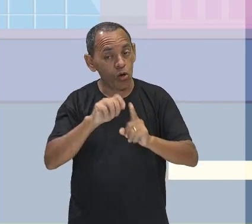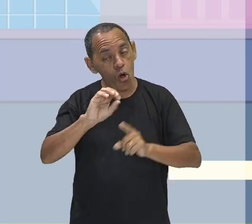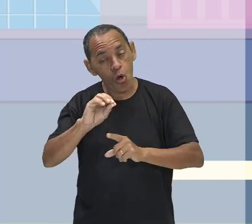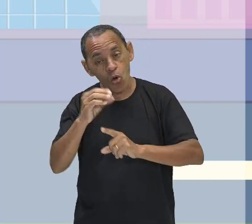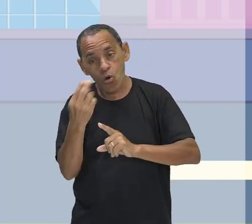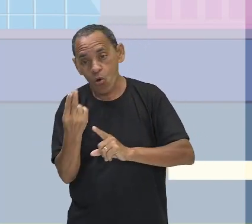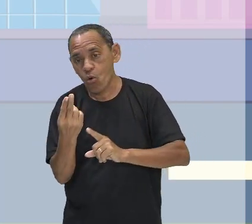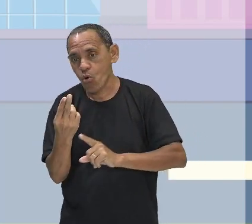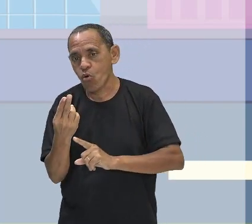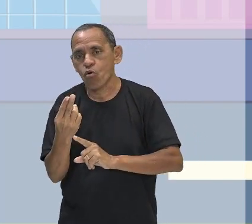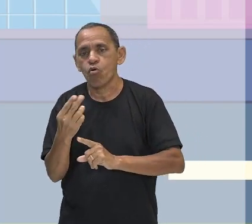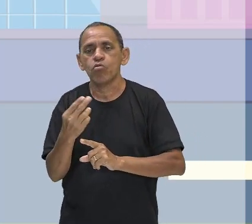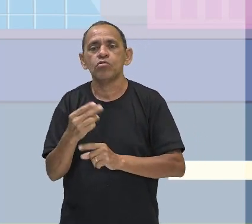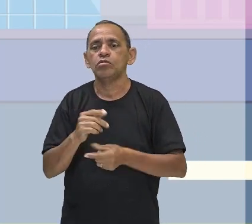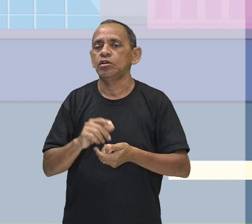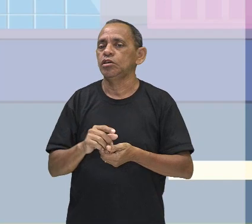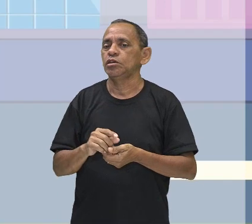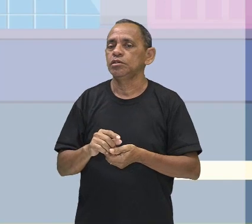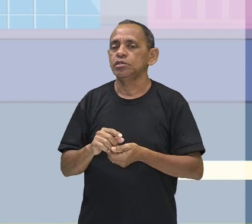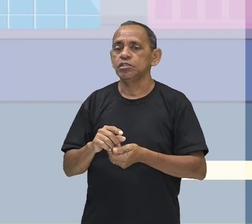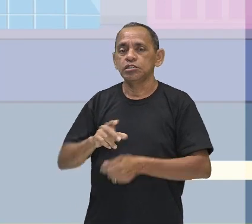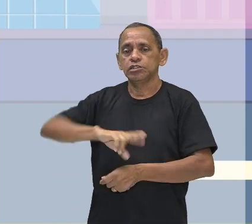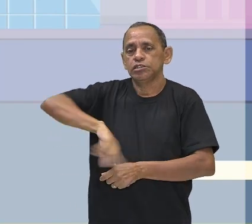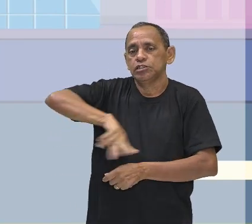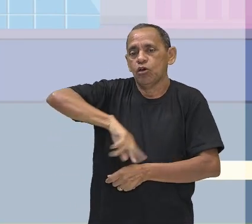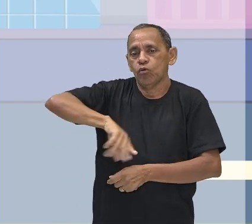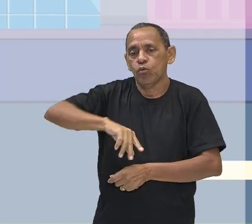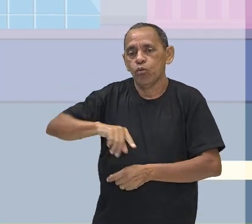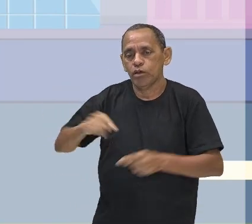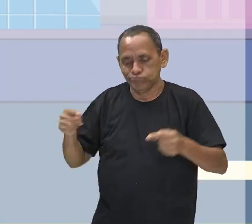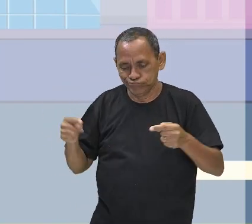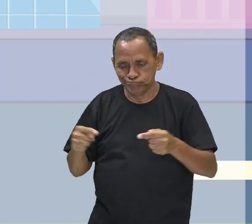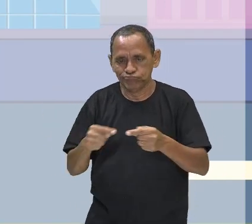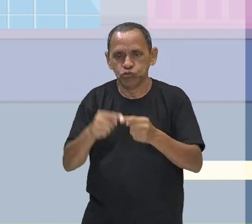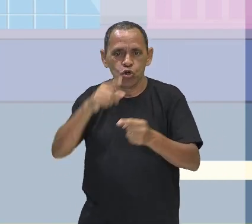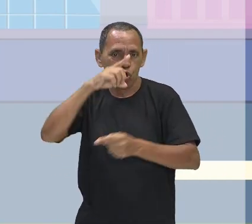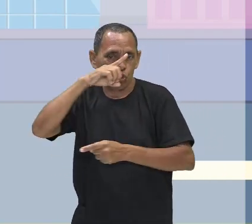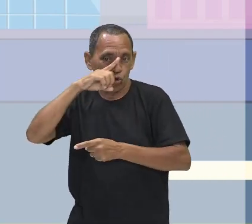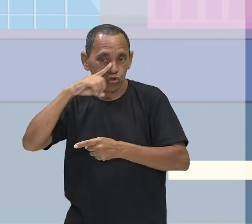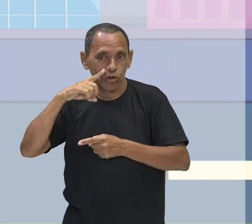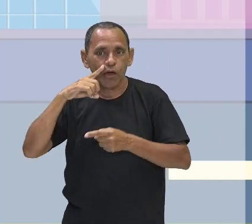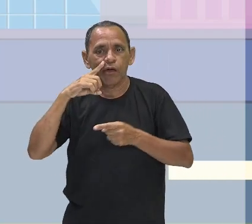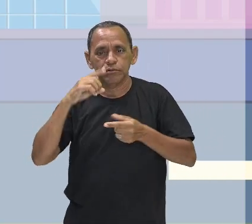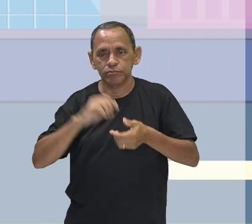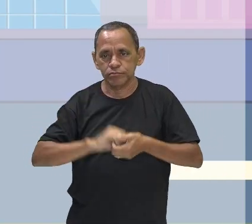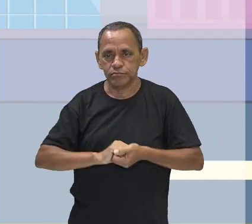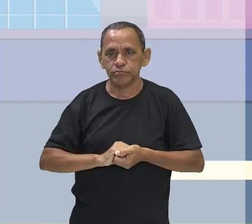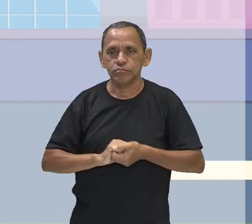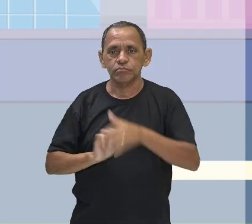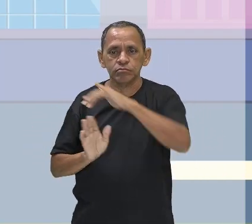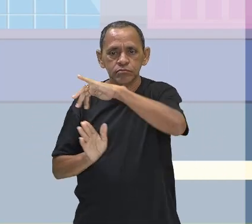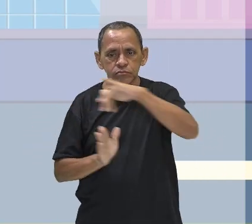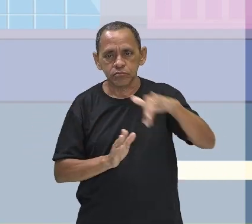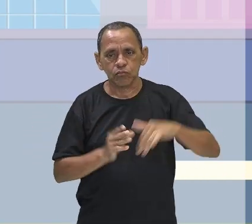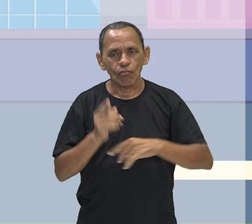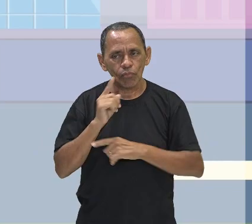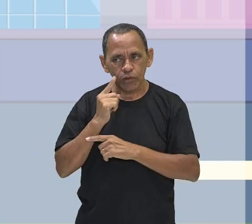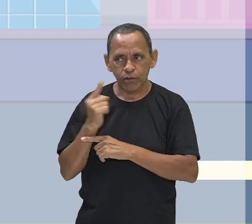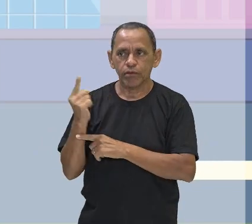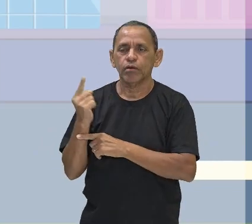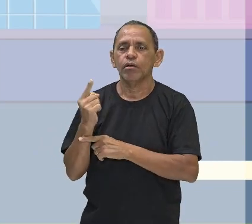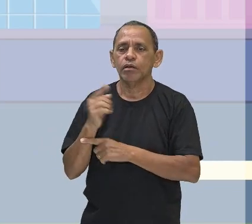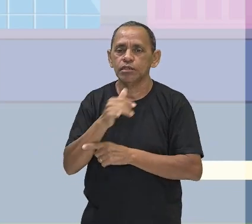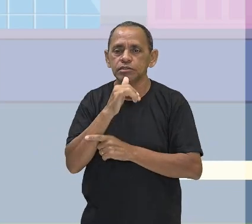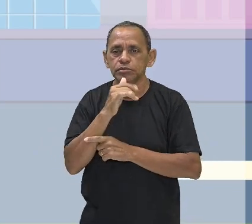ou não, de acordo com o Durkheim. Vamos ver e rever alguns exemplos que já